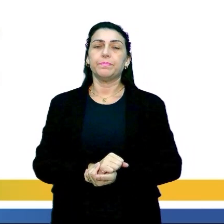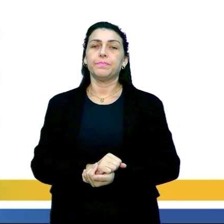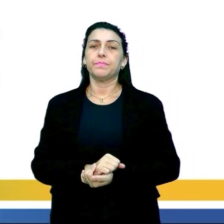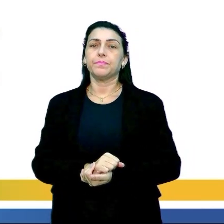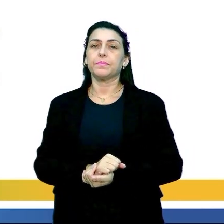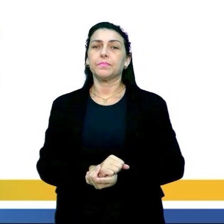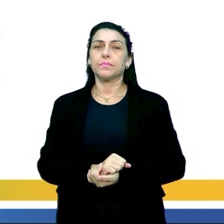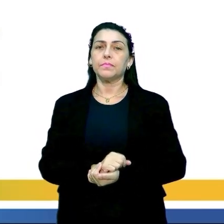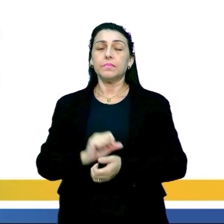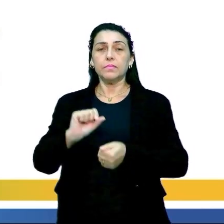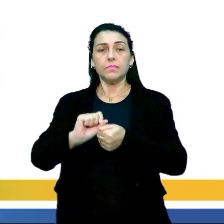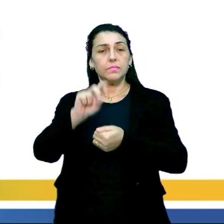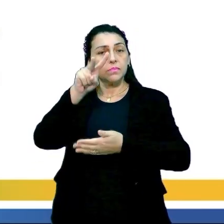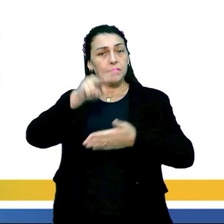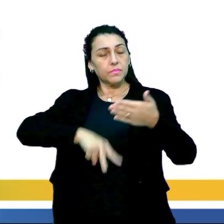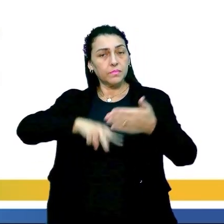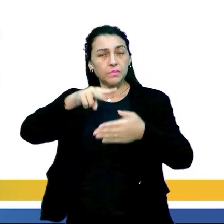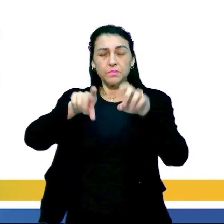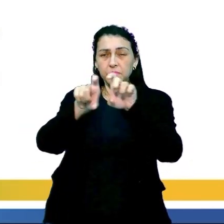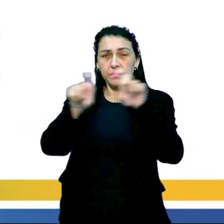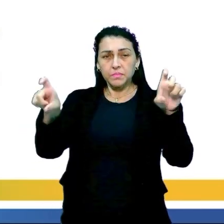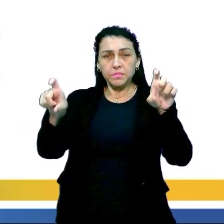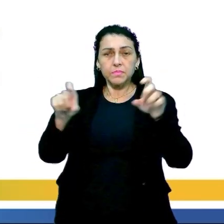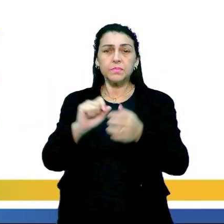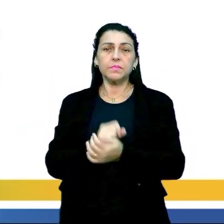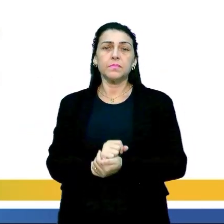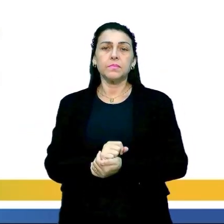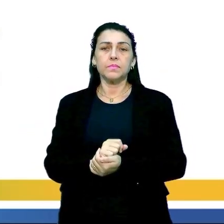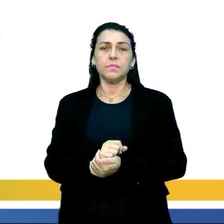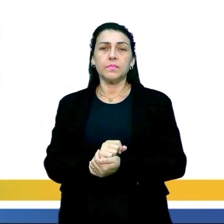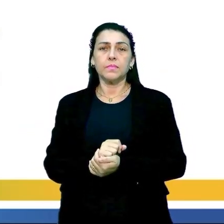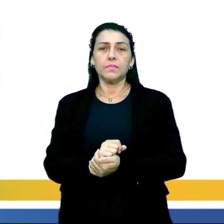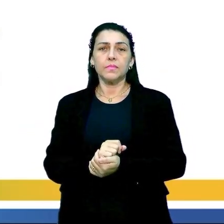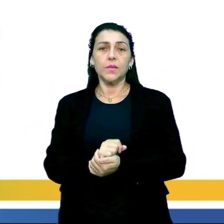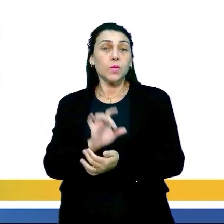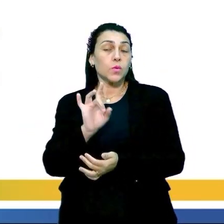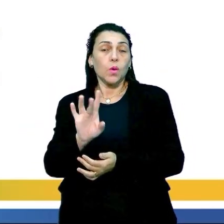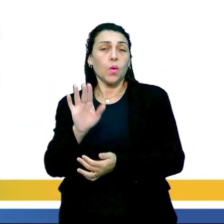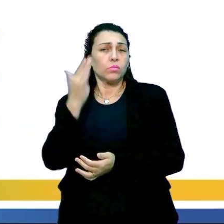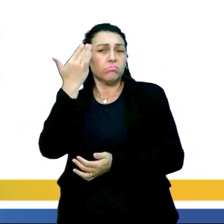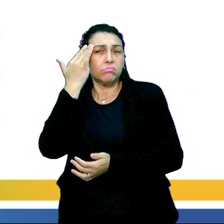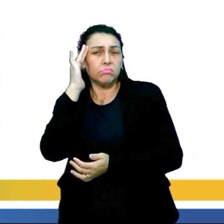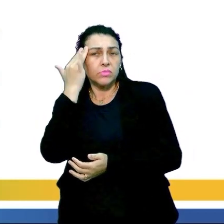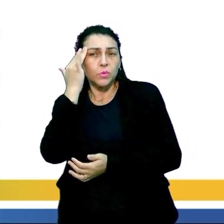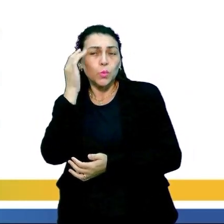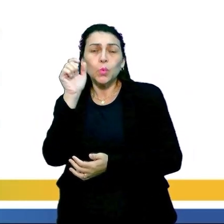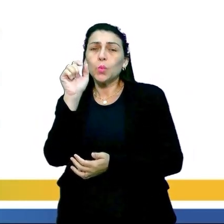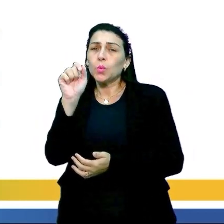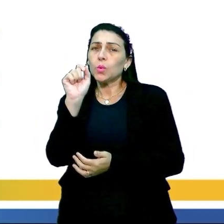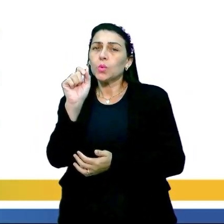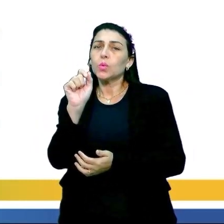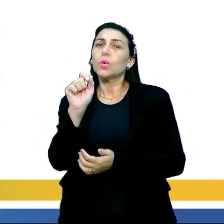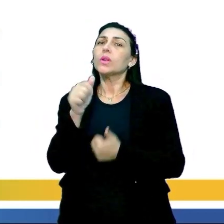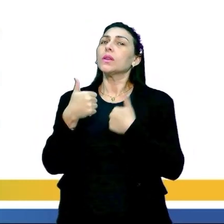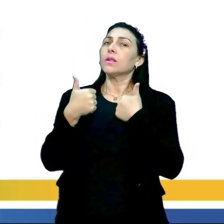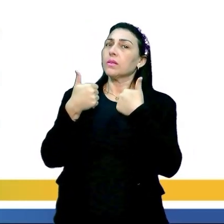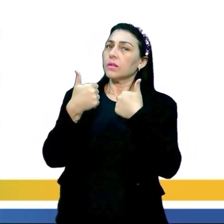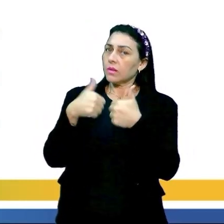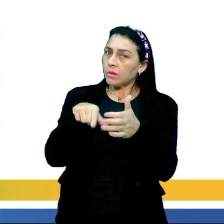165. Vou fazer a leitura do enunciado. É apenas quando compreendemos que todas